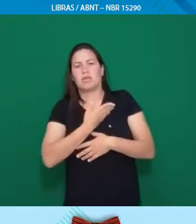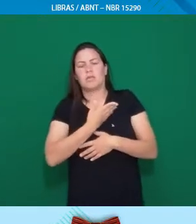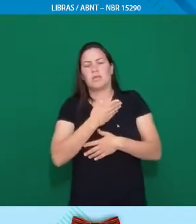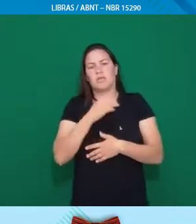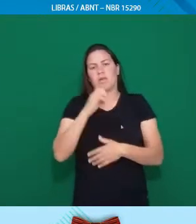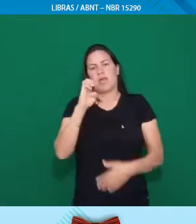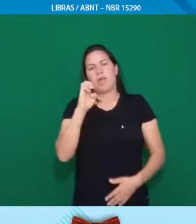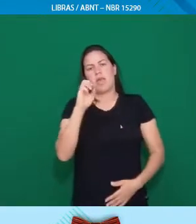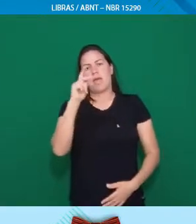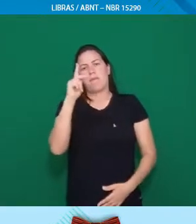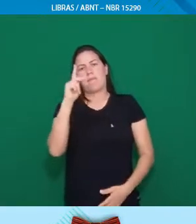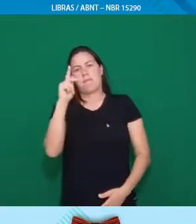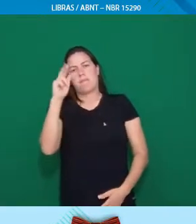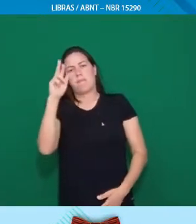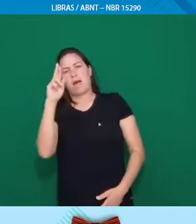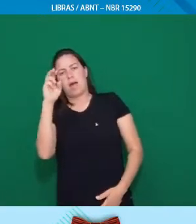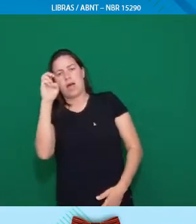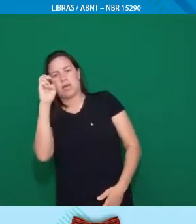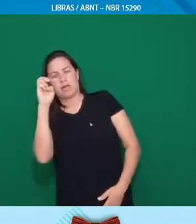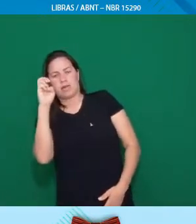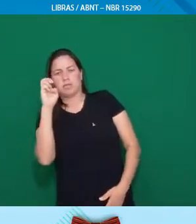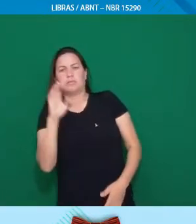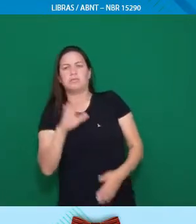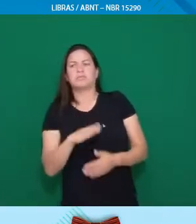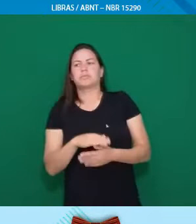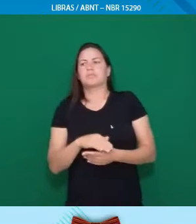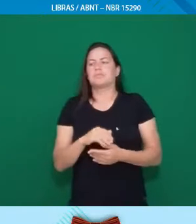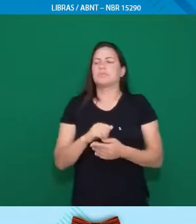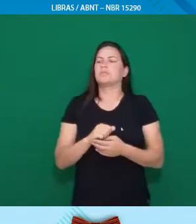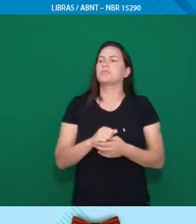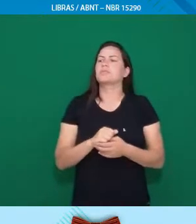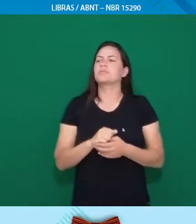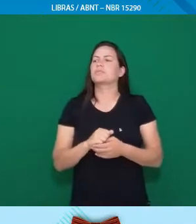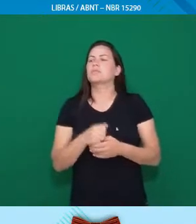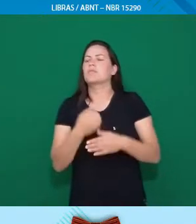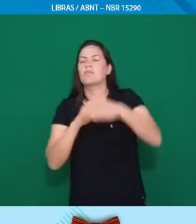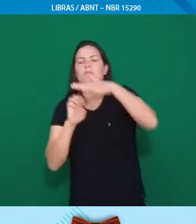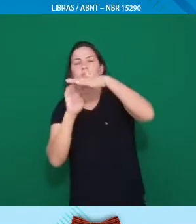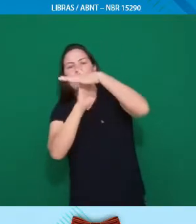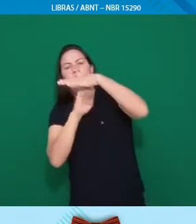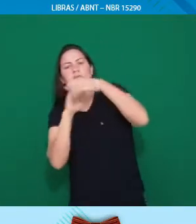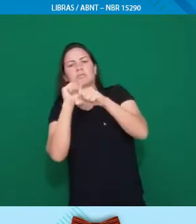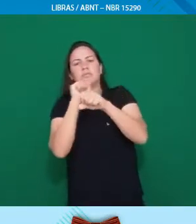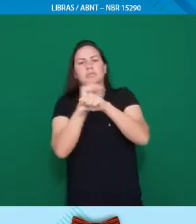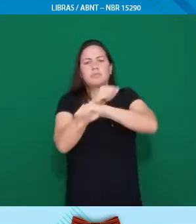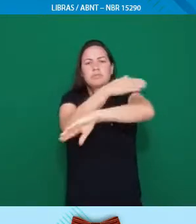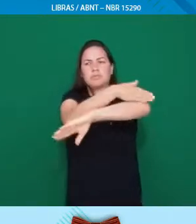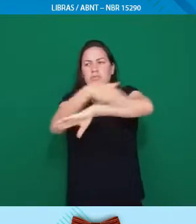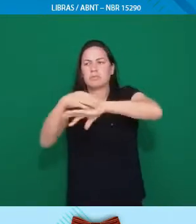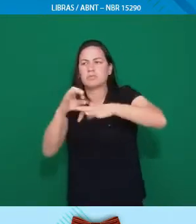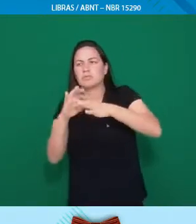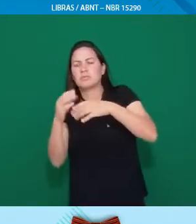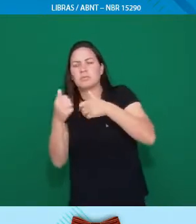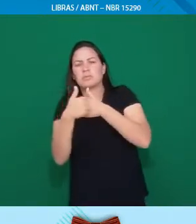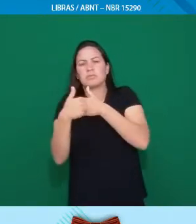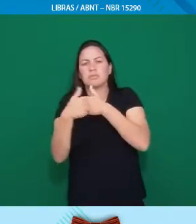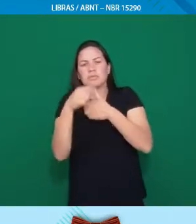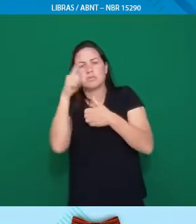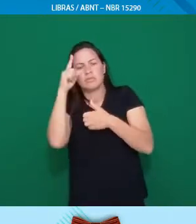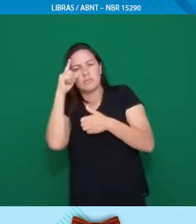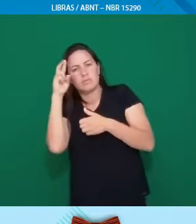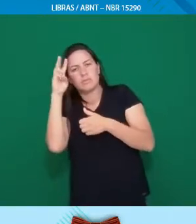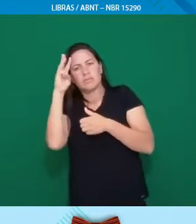amigo da Epagri Anselmo Anselmo ele ontem me parou na rua aí disse que não deixa de acompanhar